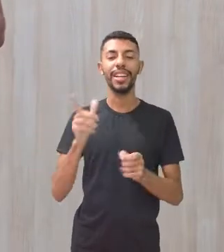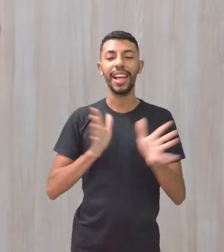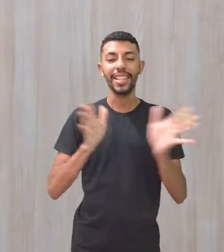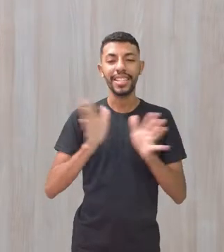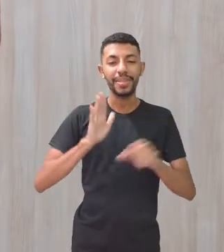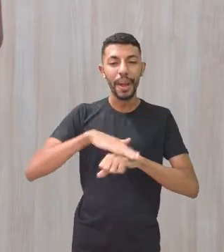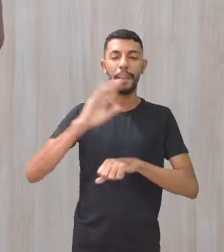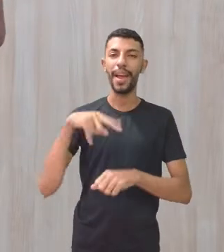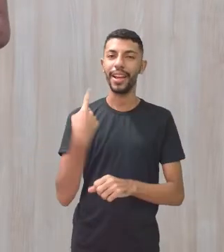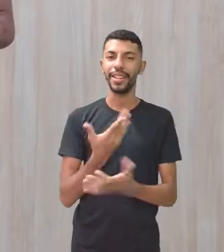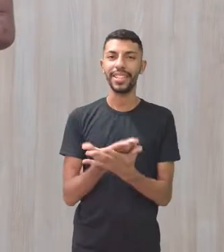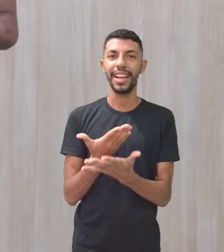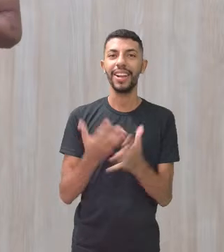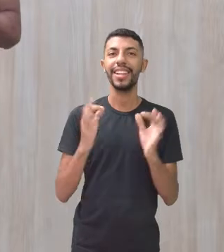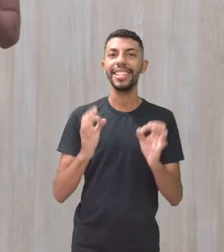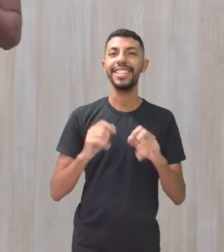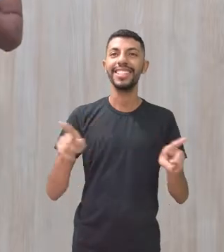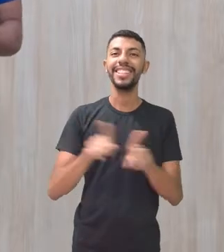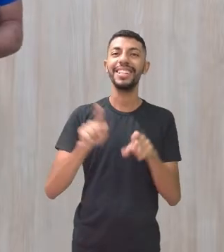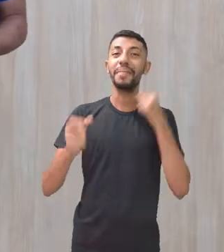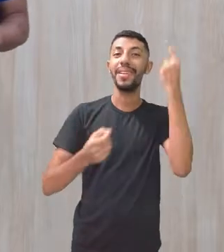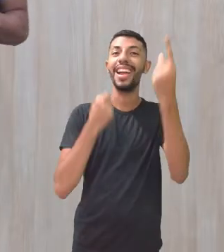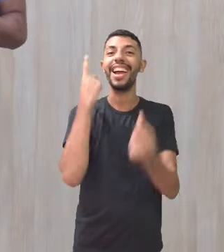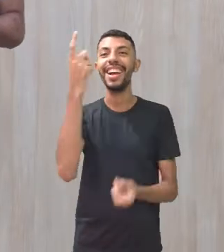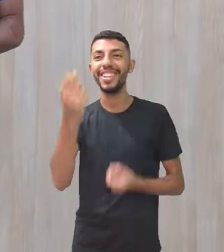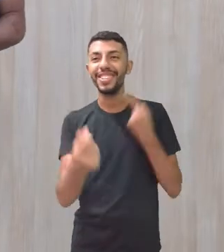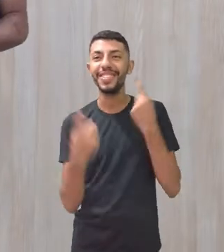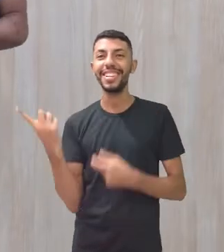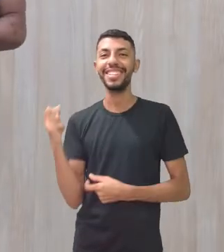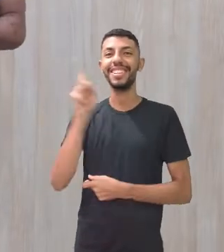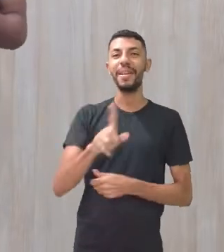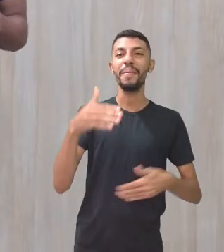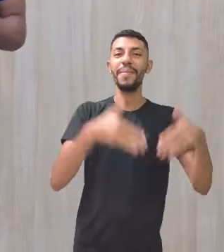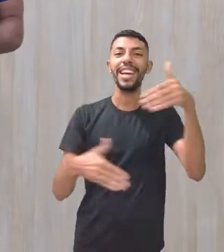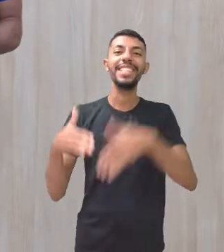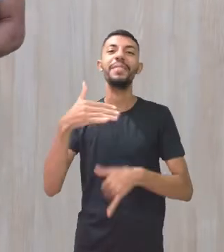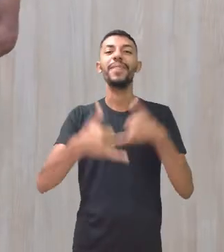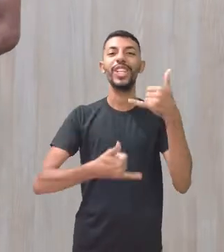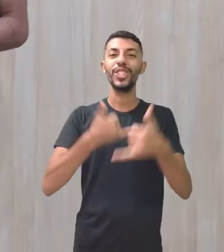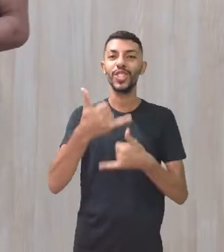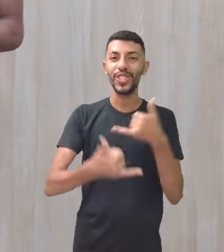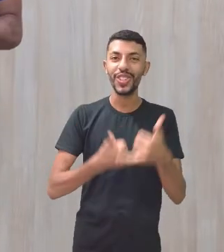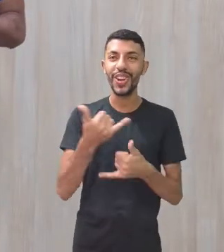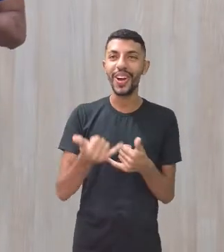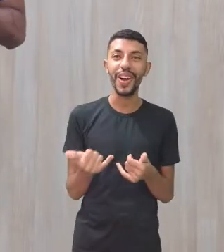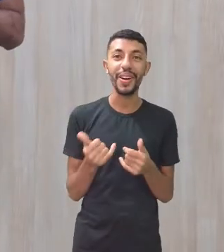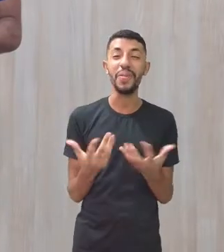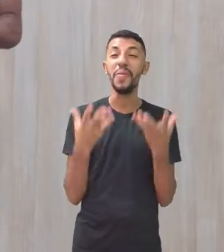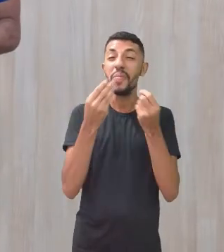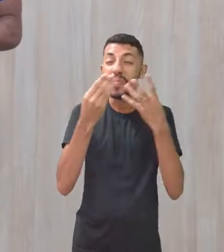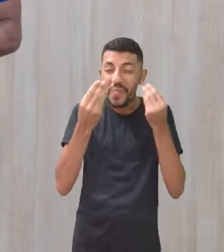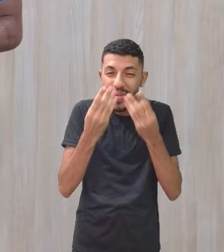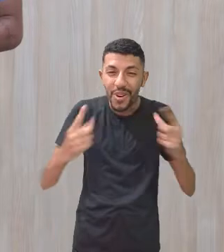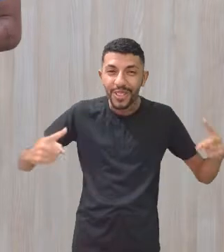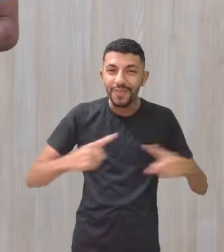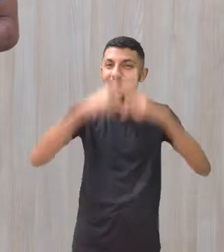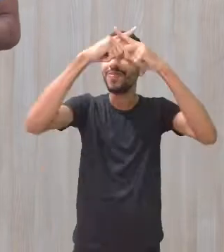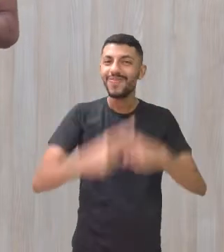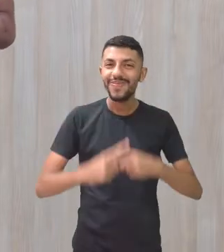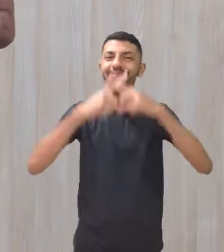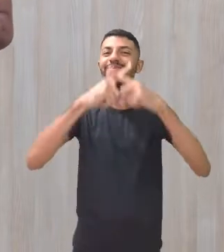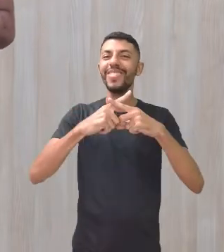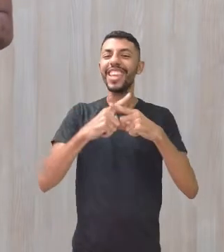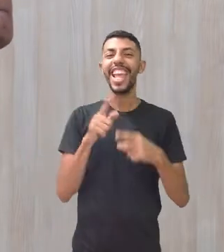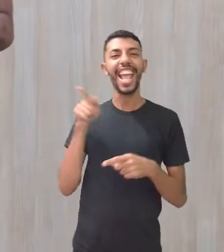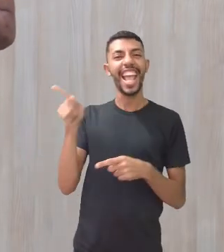mais acessível e que também de vez em quando está aqui participando dos jogos, super competitivo. Ele